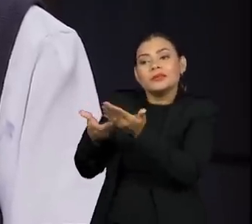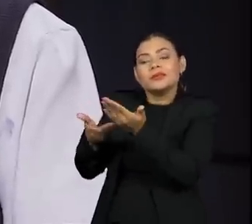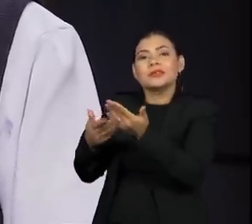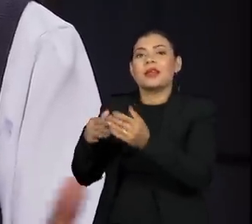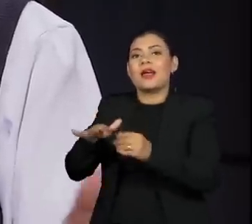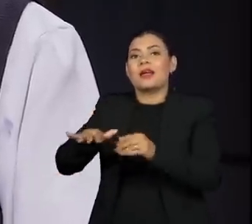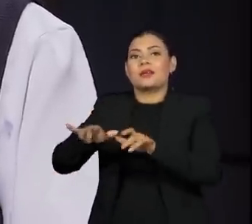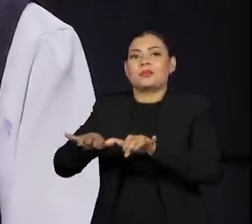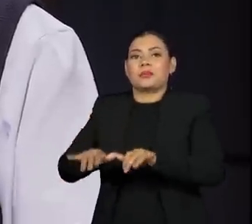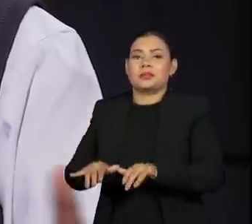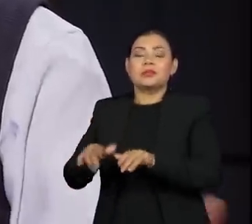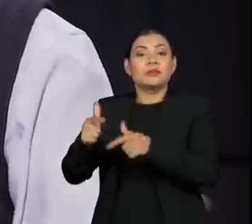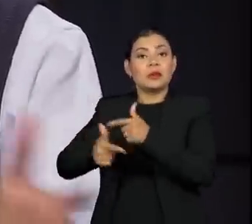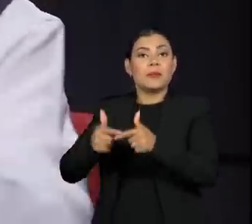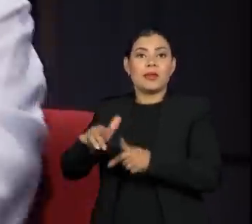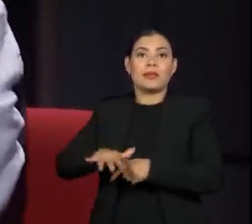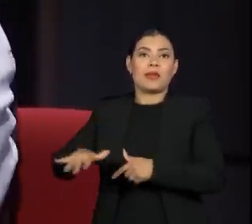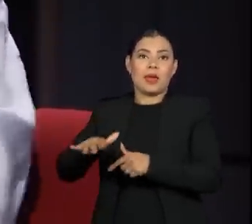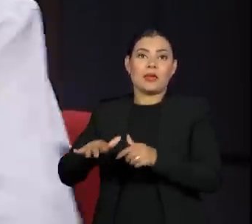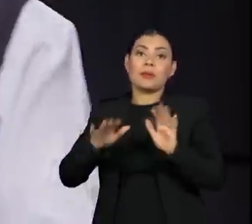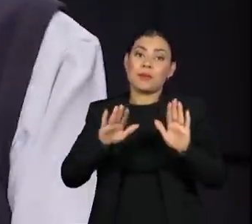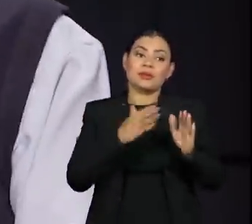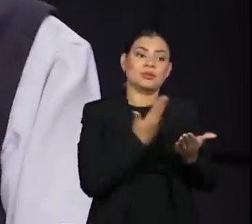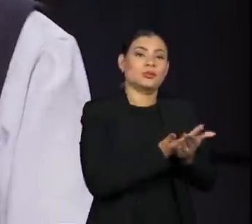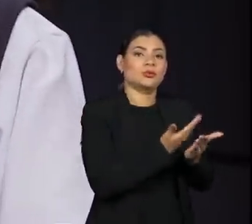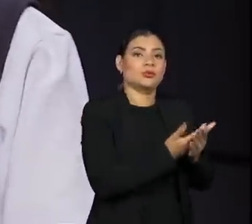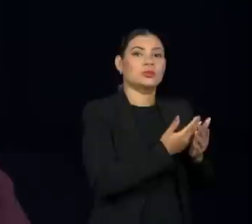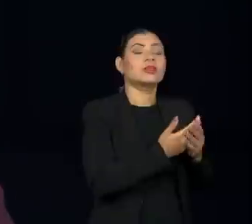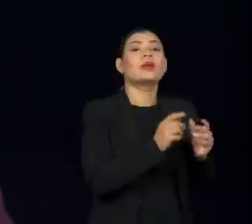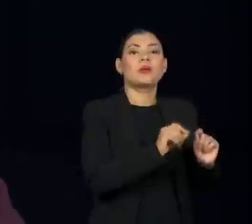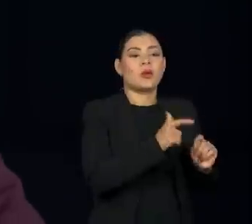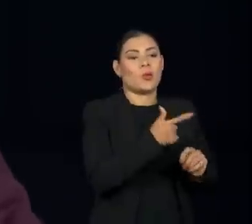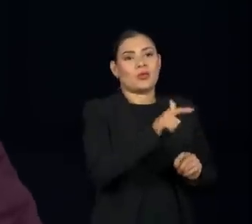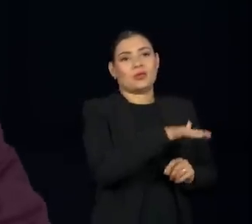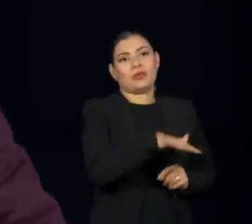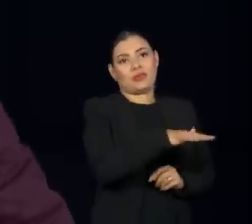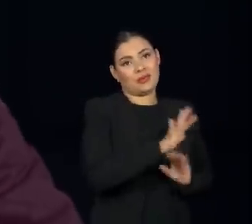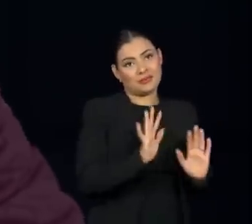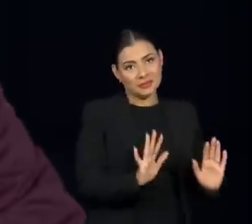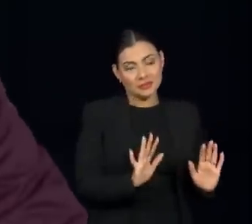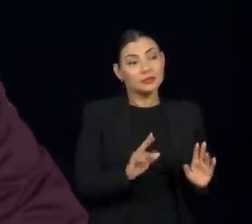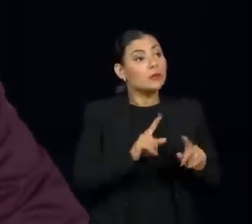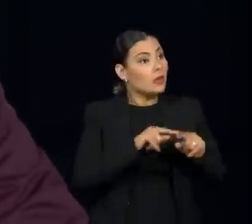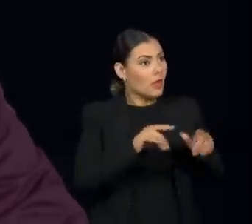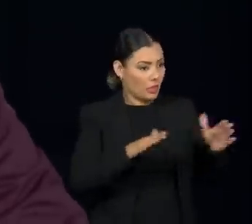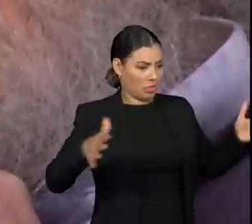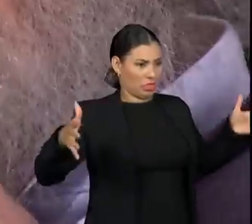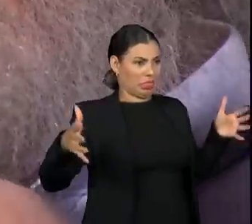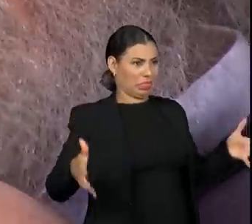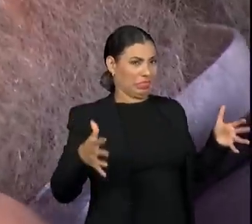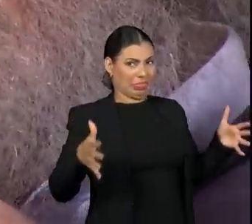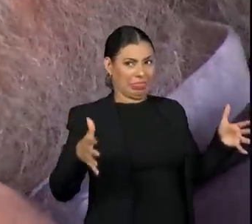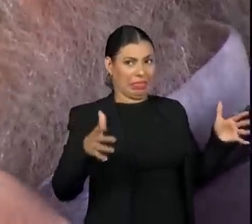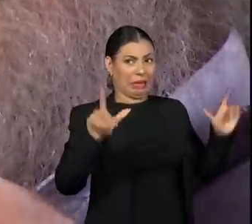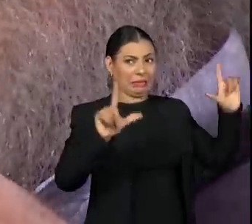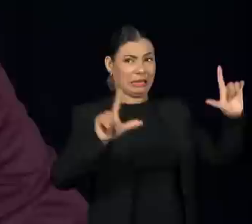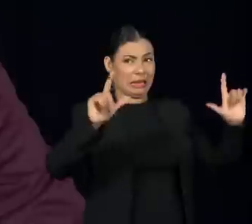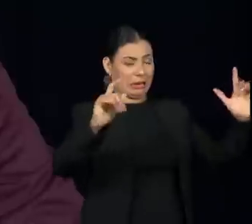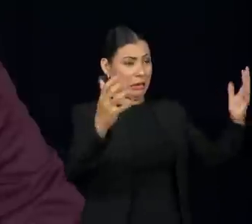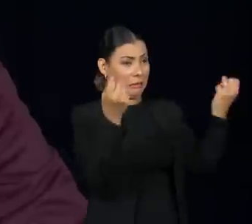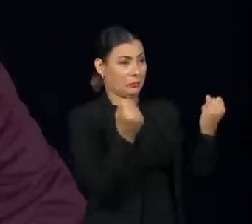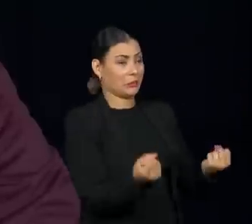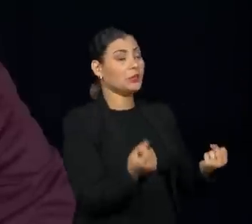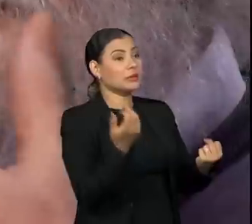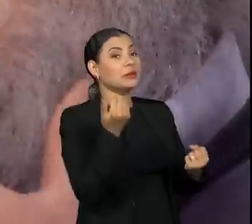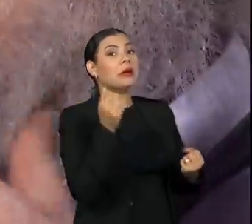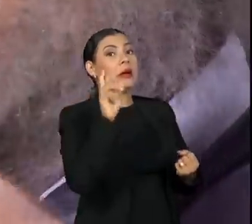computação e trabalhando nessa área mesmo tendo estudado telecomunicações e computadores que ocupavam uma sala inteira né e dependiam de